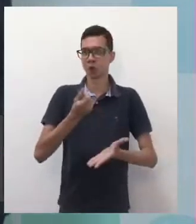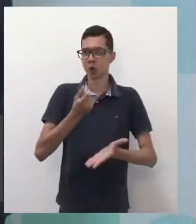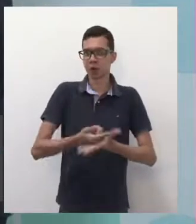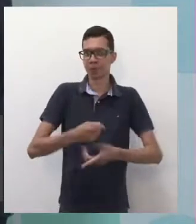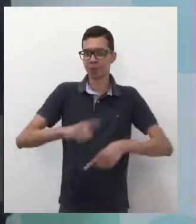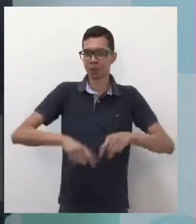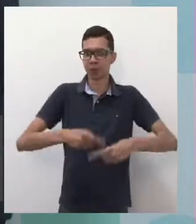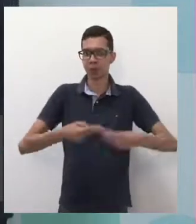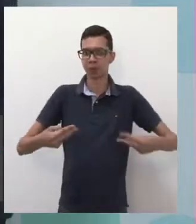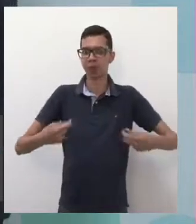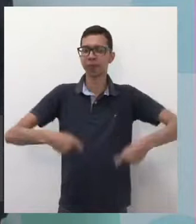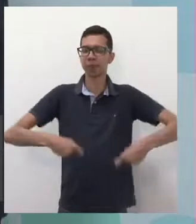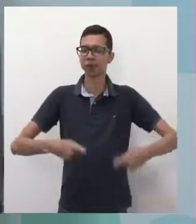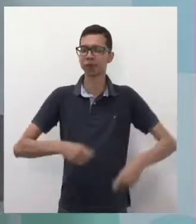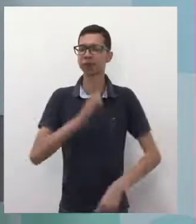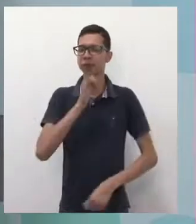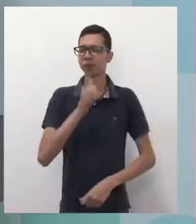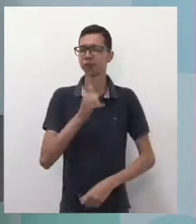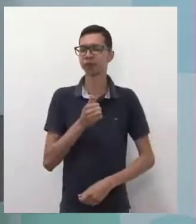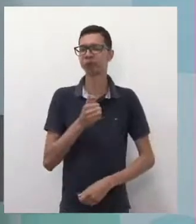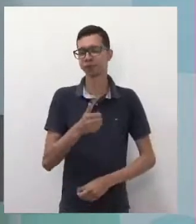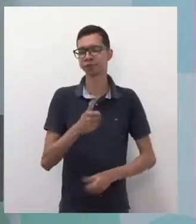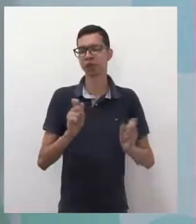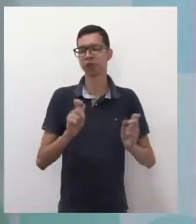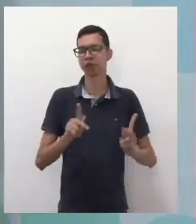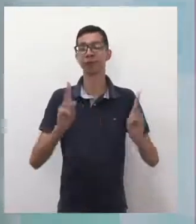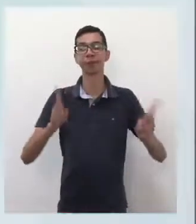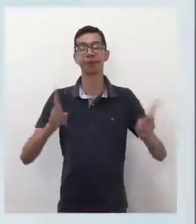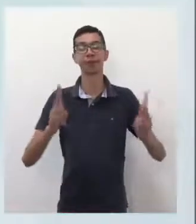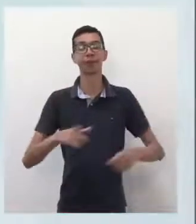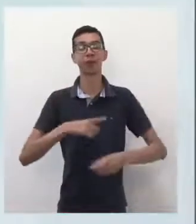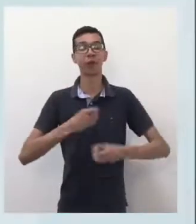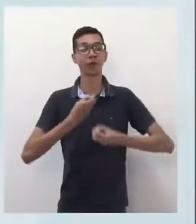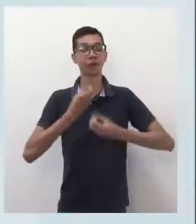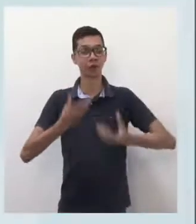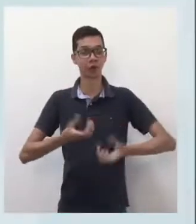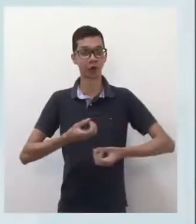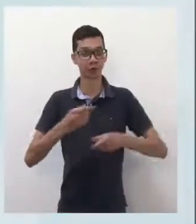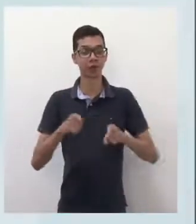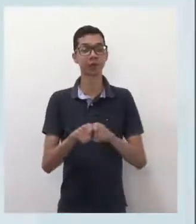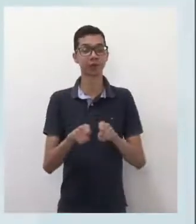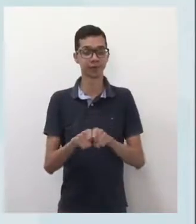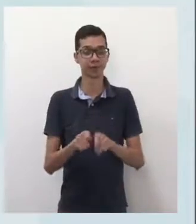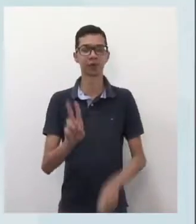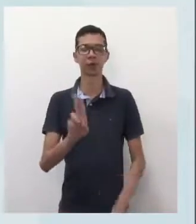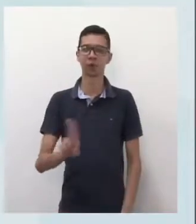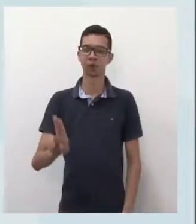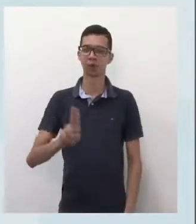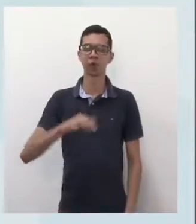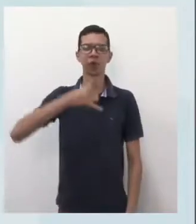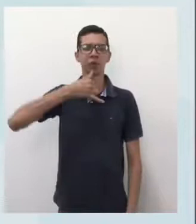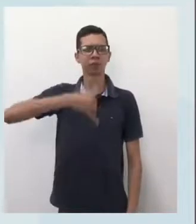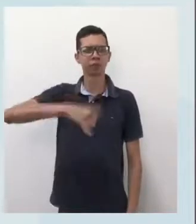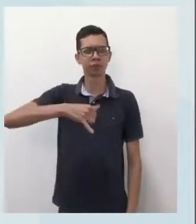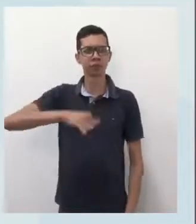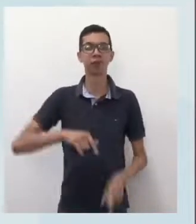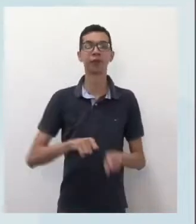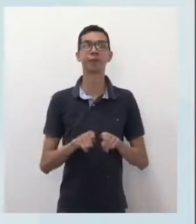Então, bom, mas vamos adiante. Ó. Tem outras informações aqui também de consumo de energia, tem aqui a